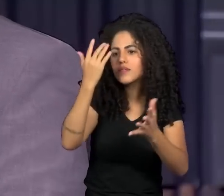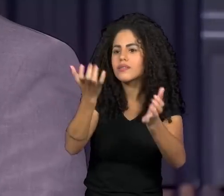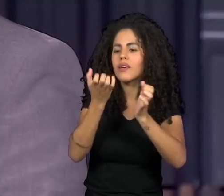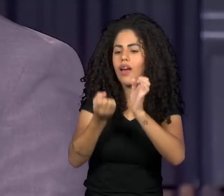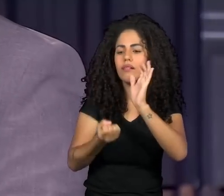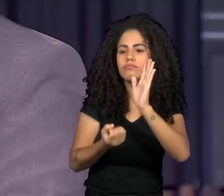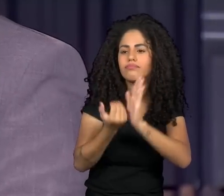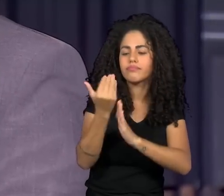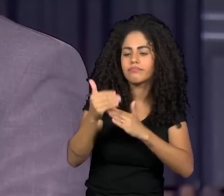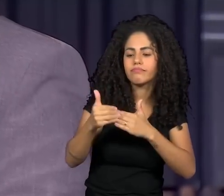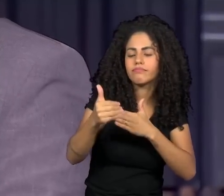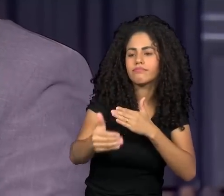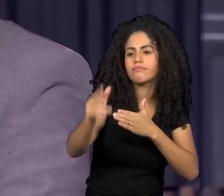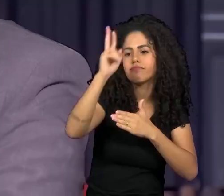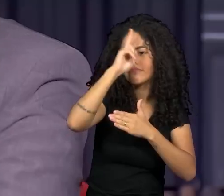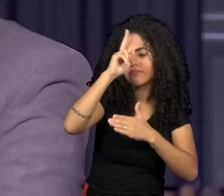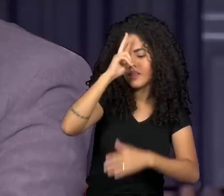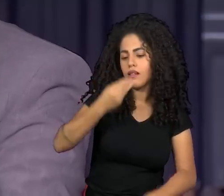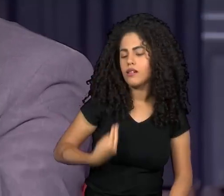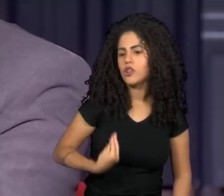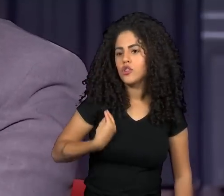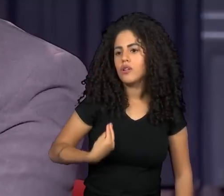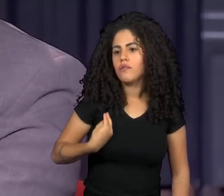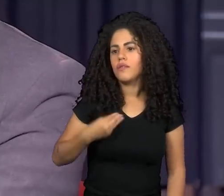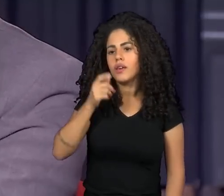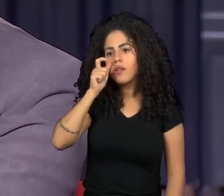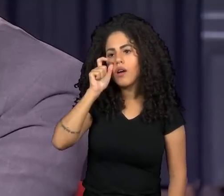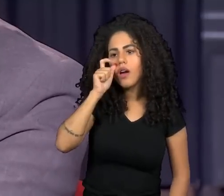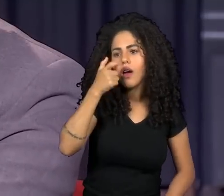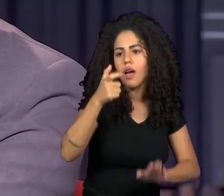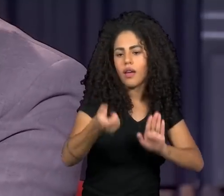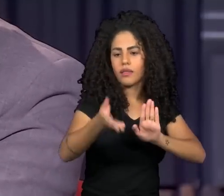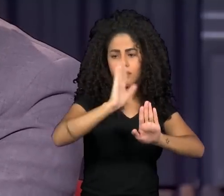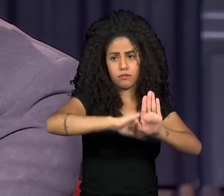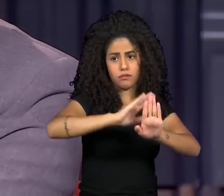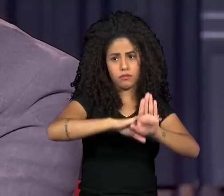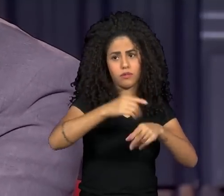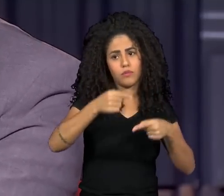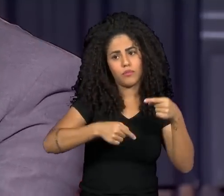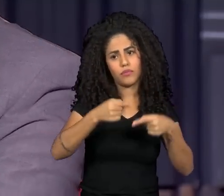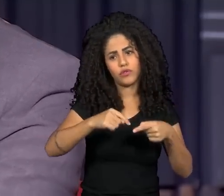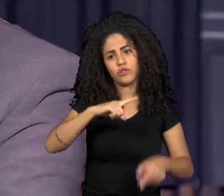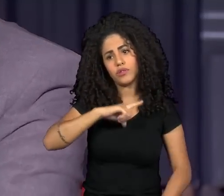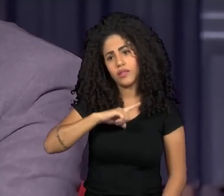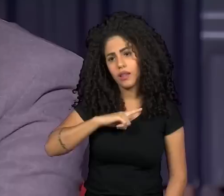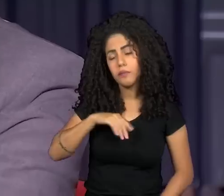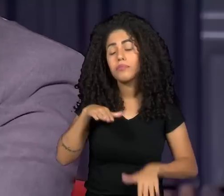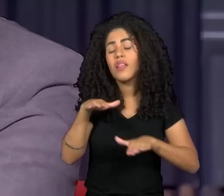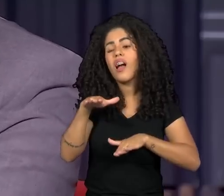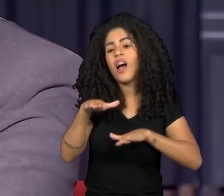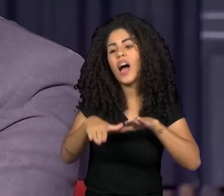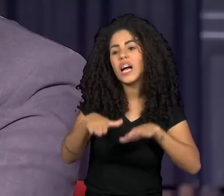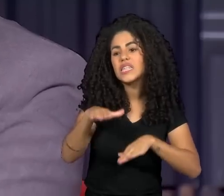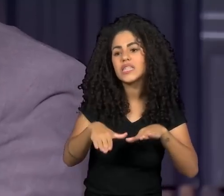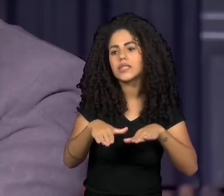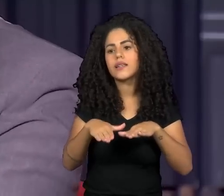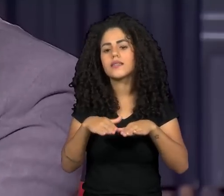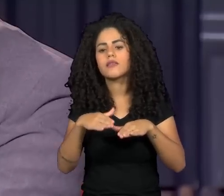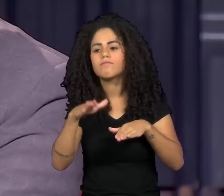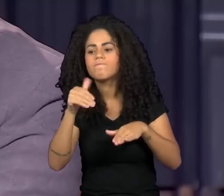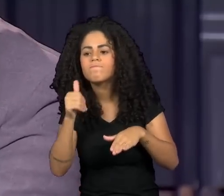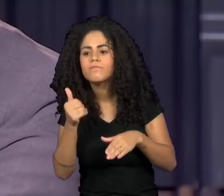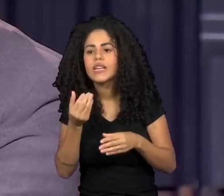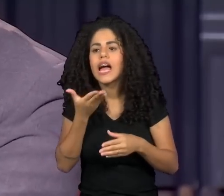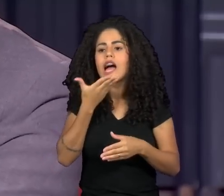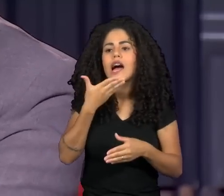A gente está vivendo um interesse muito grande das pessoas por política. Isso. Nem sempre buscando as melhores